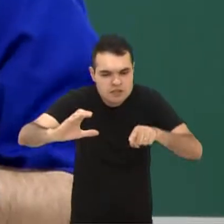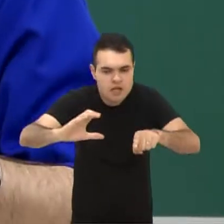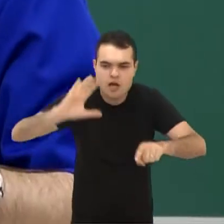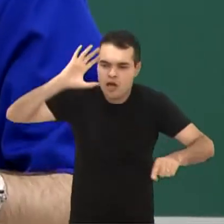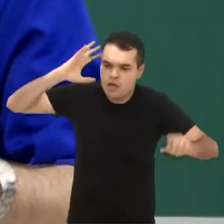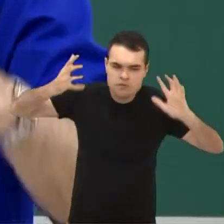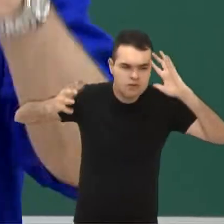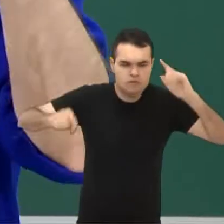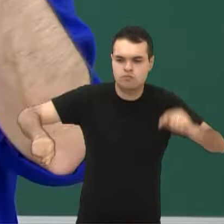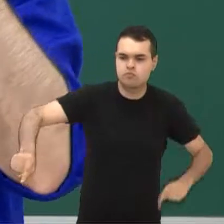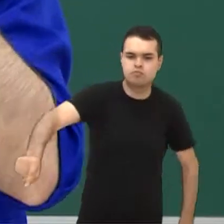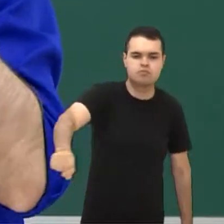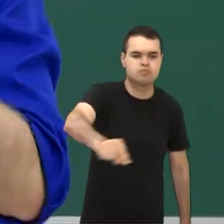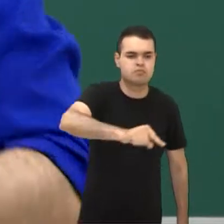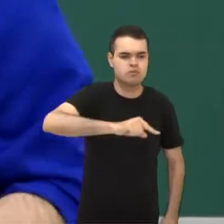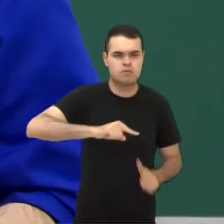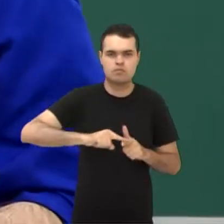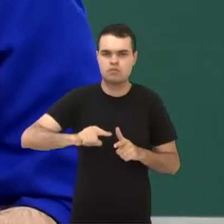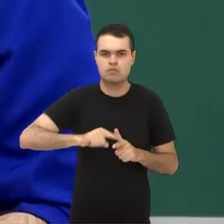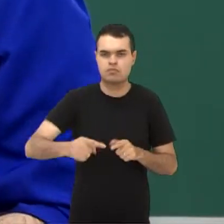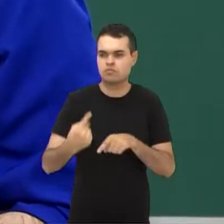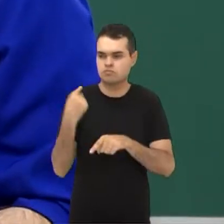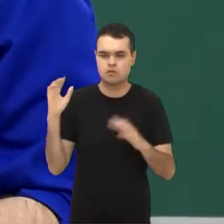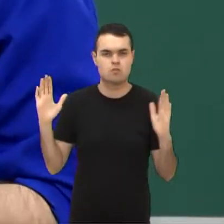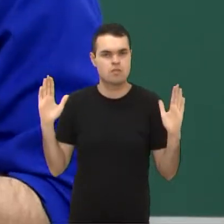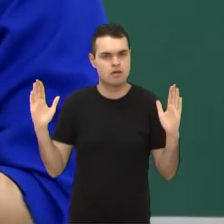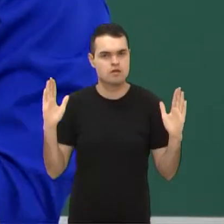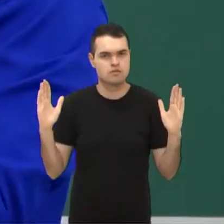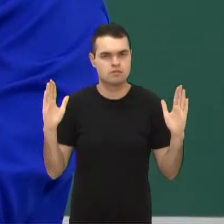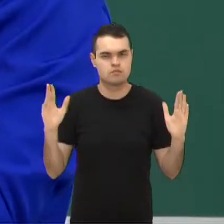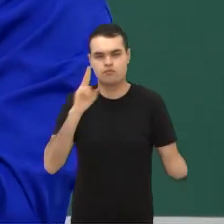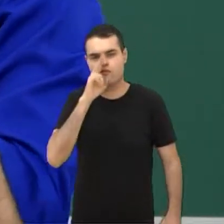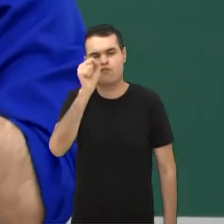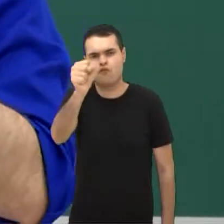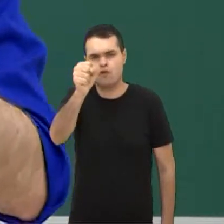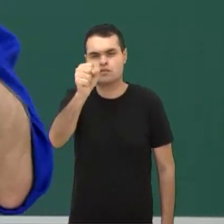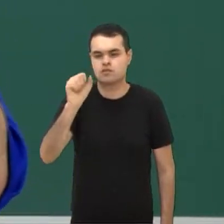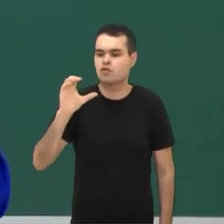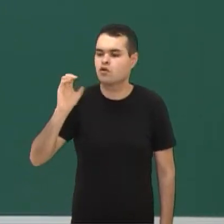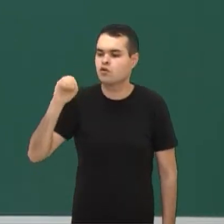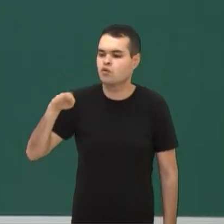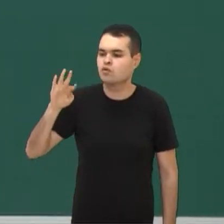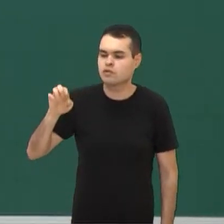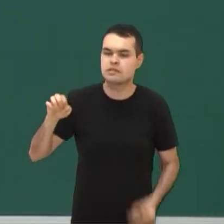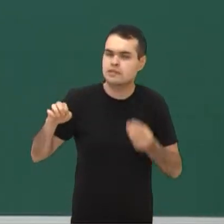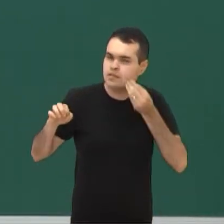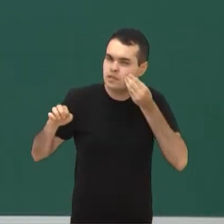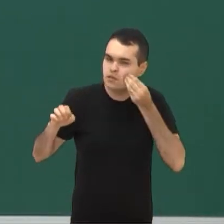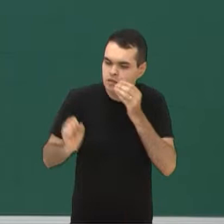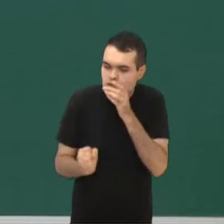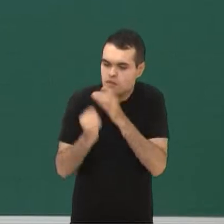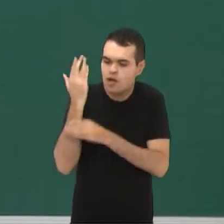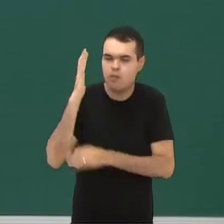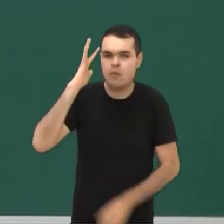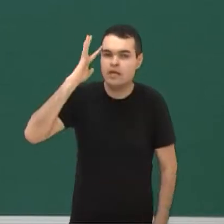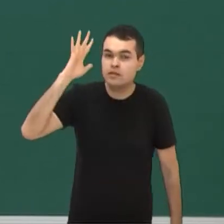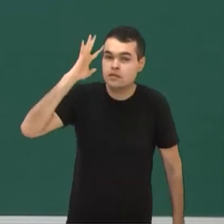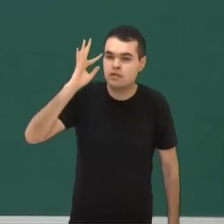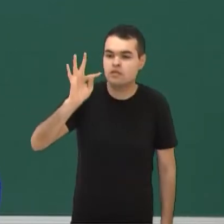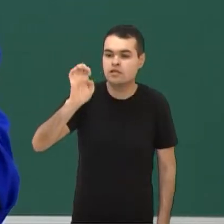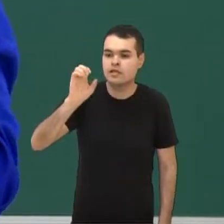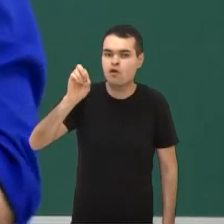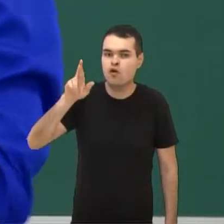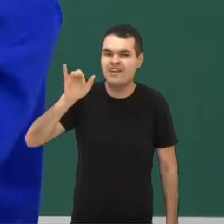os problemas da vida, era muito forte nesse período, né? E o Augusto Conte tentou criar uma teoria que desse conta de explicar